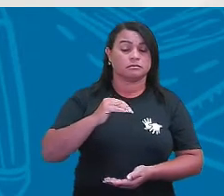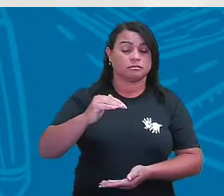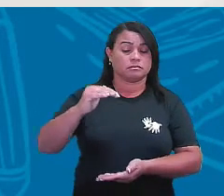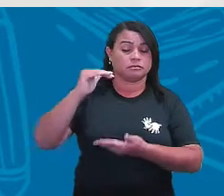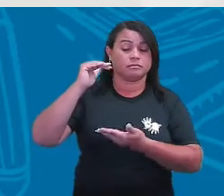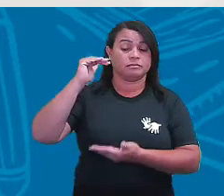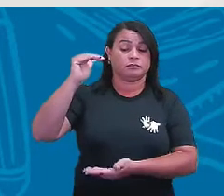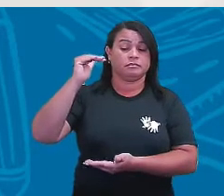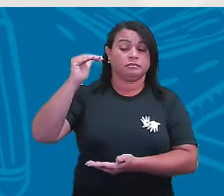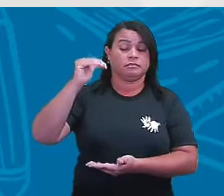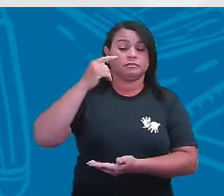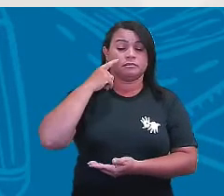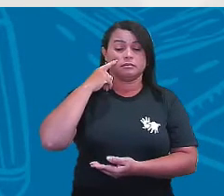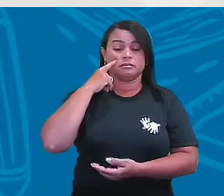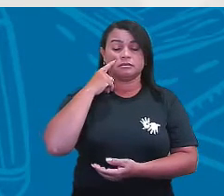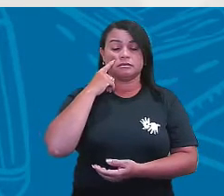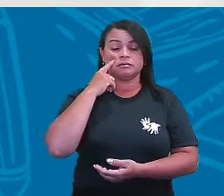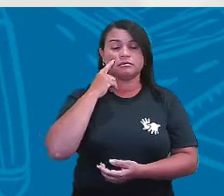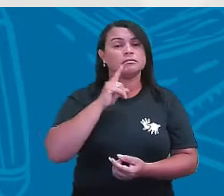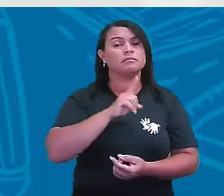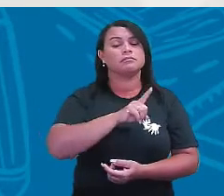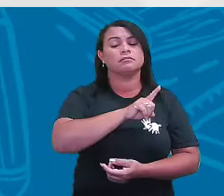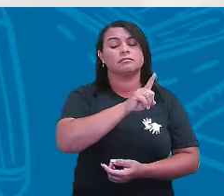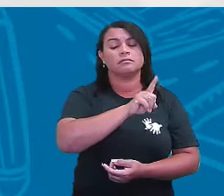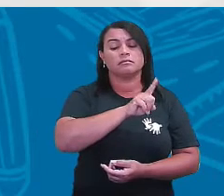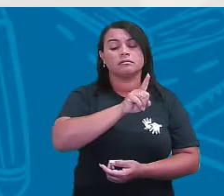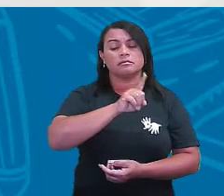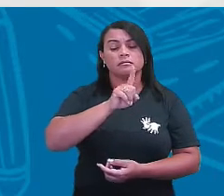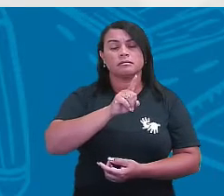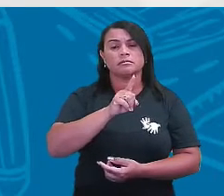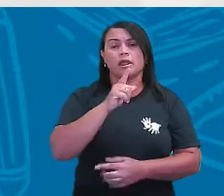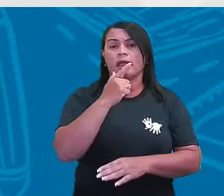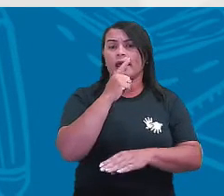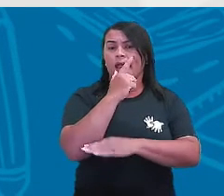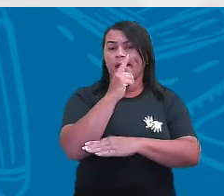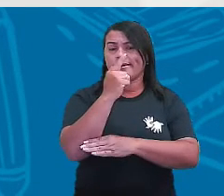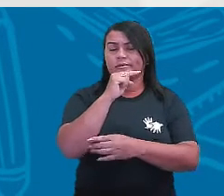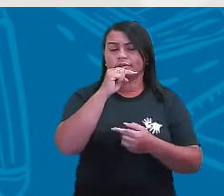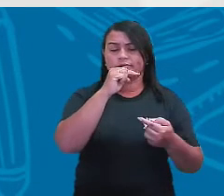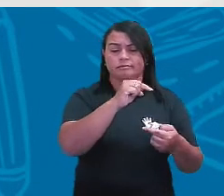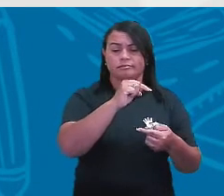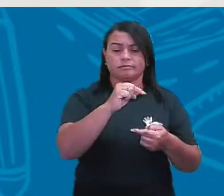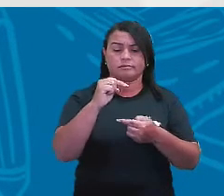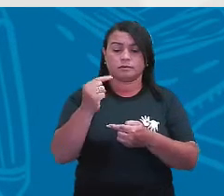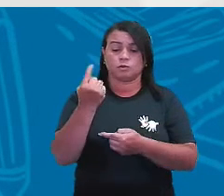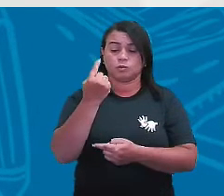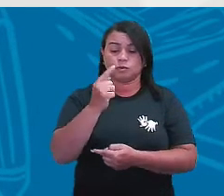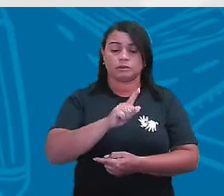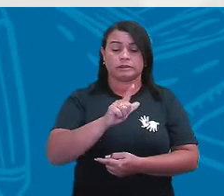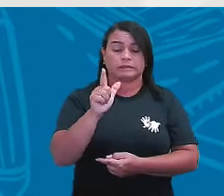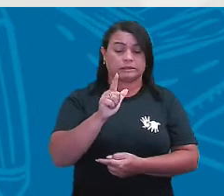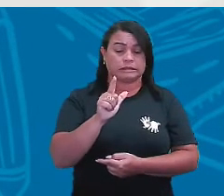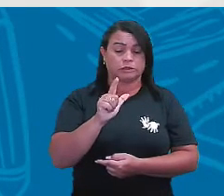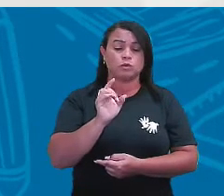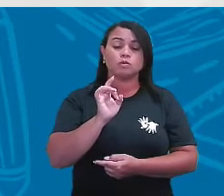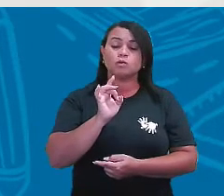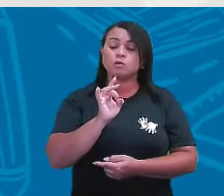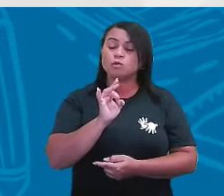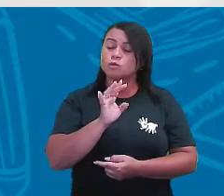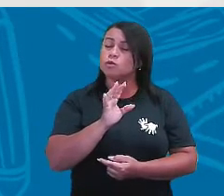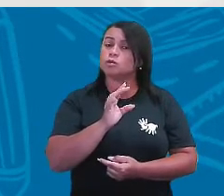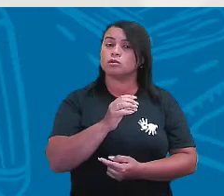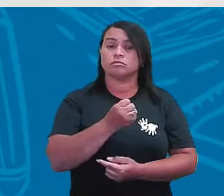Veja, cada garrafinha dessa aí, menorzinha, ela vale 1 litro. Então, eu vou só contar